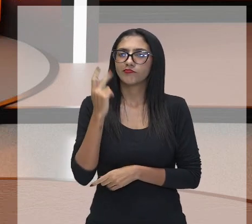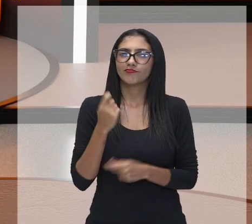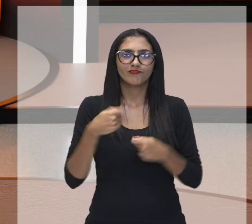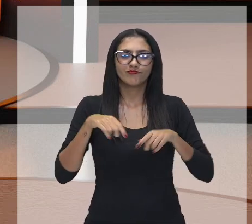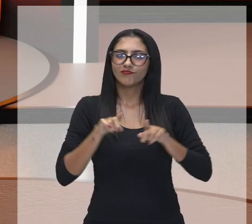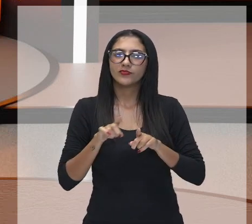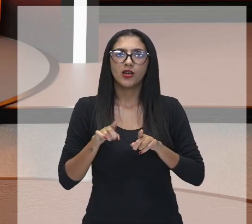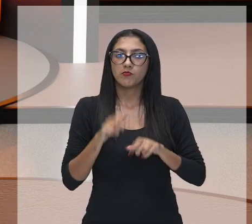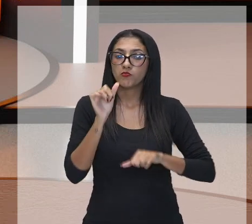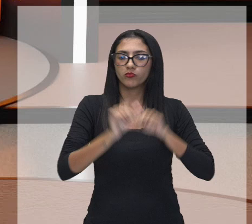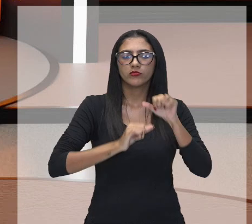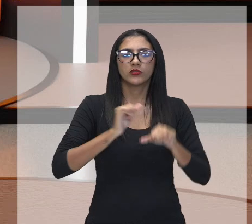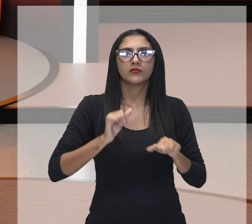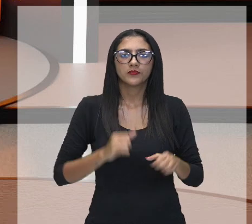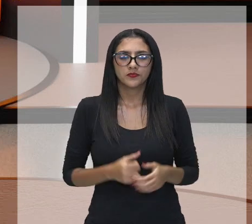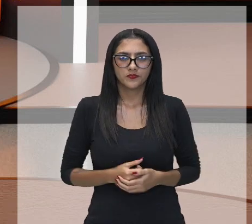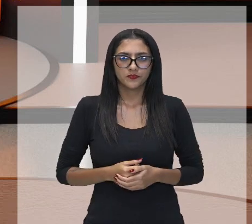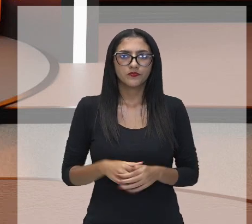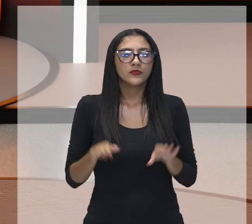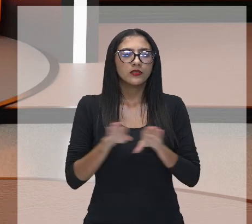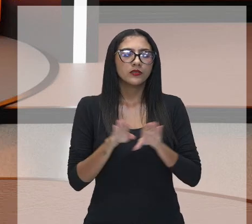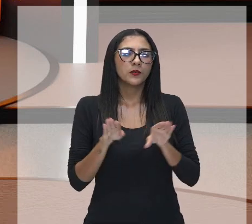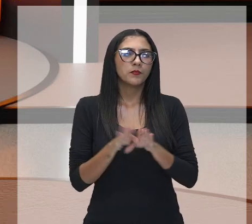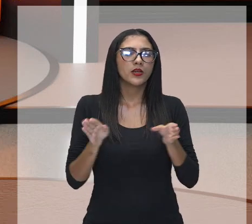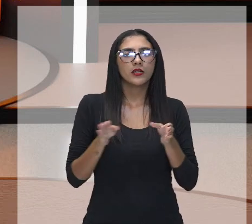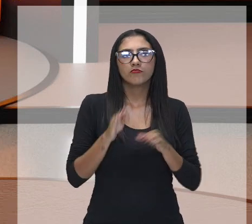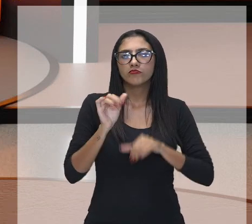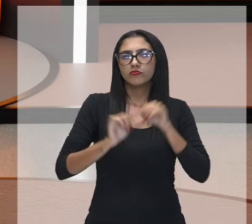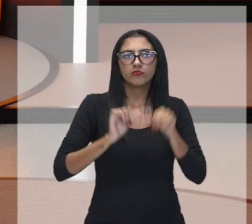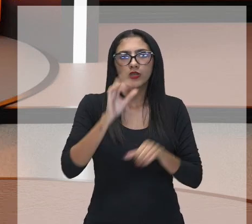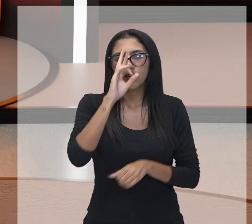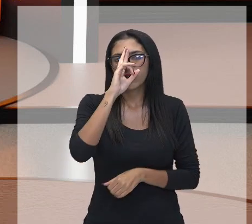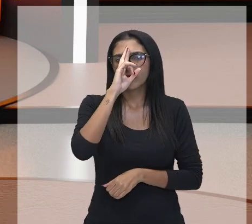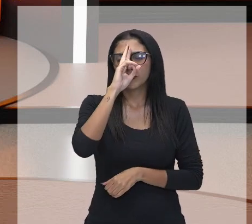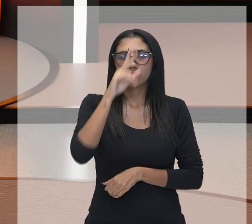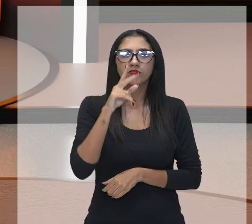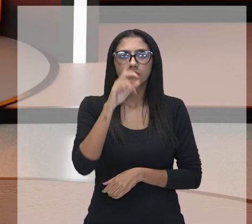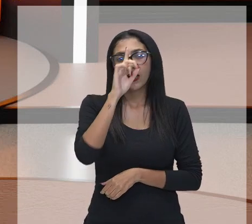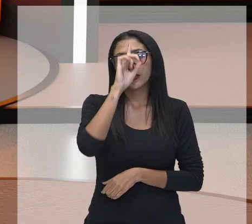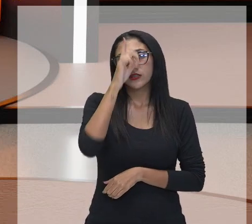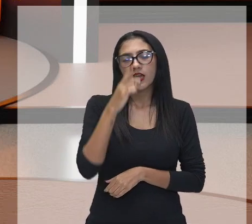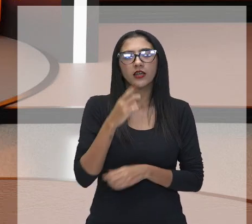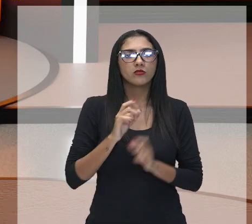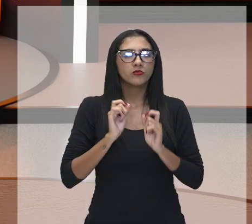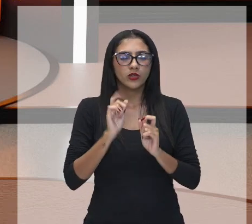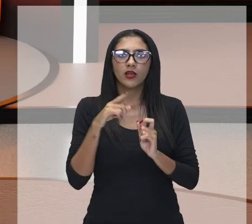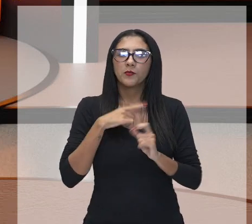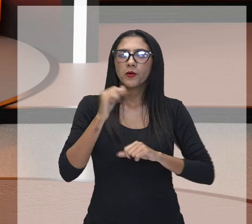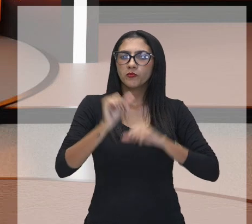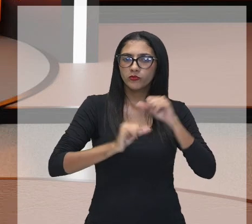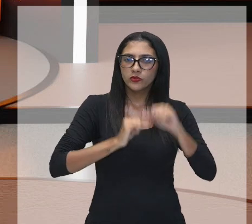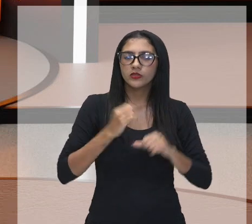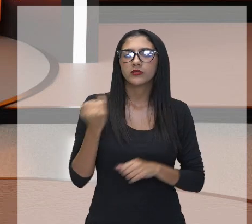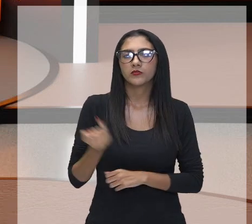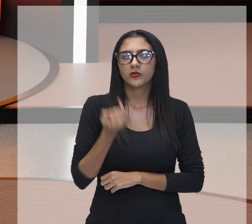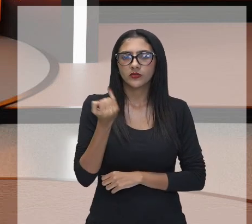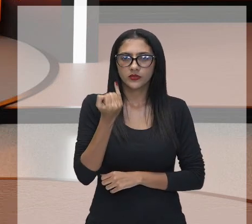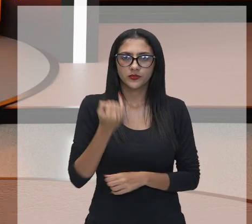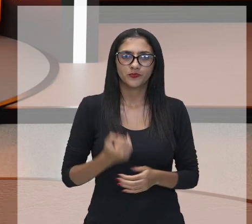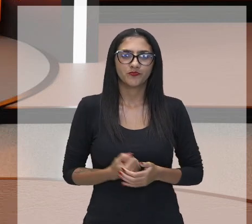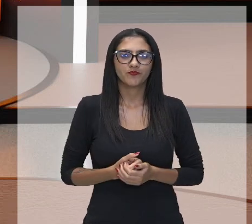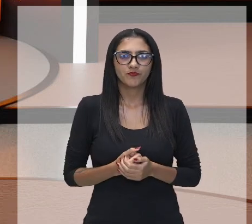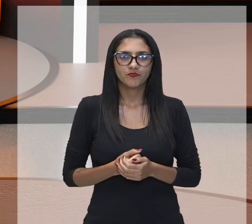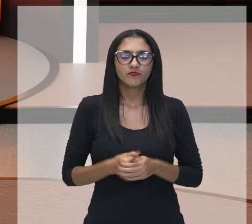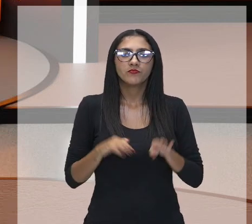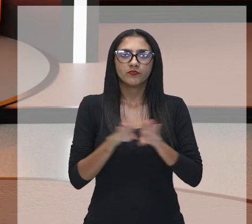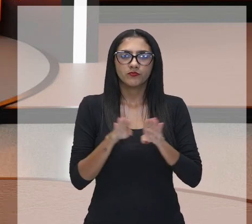uma descentralização política. Era isso que eles estavam querendo fazer nesse momento, né? Visto que tinha ali